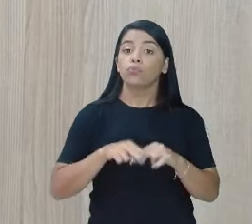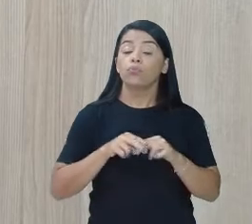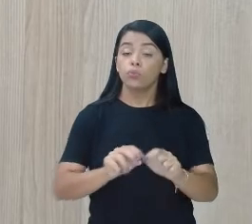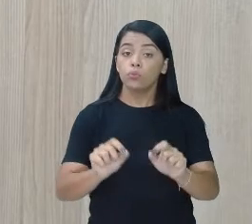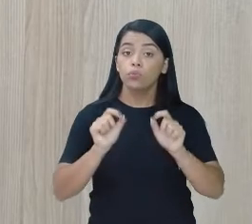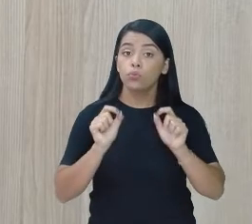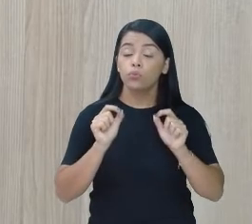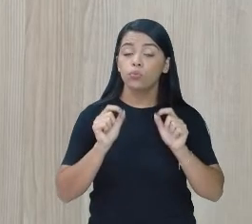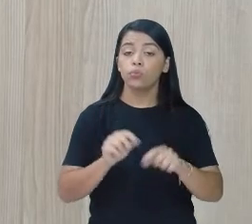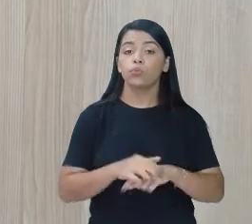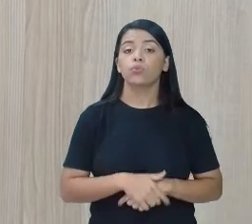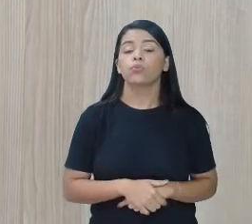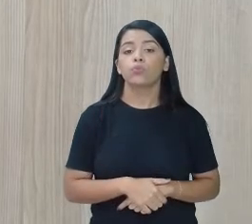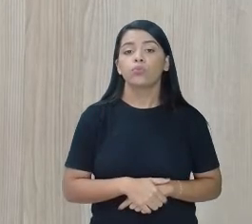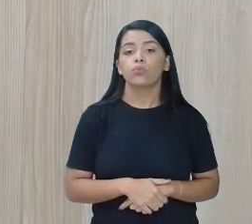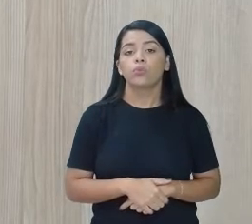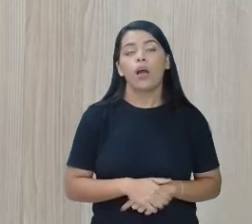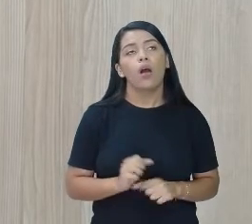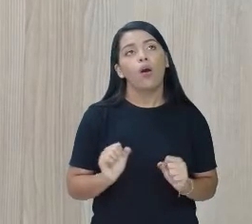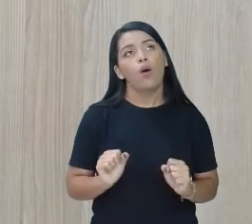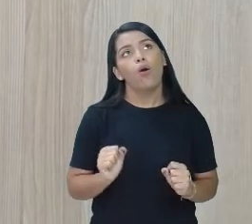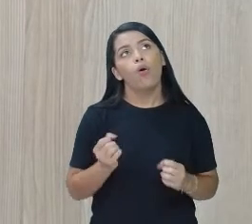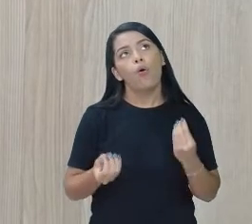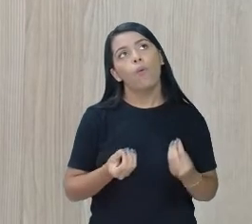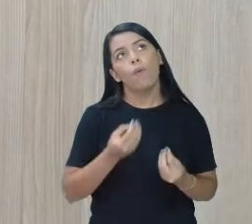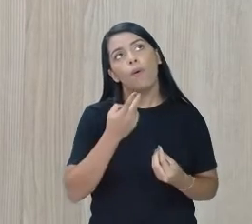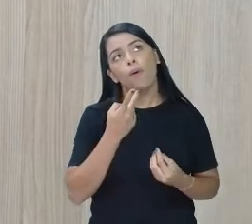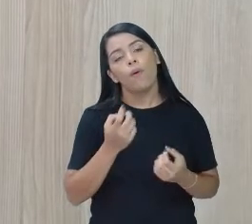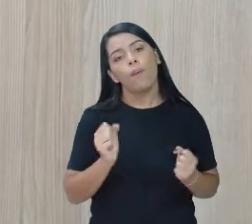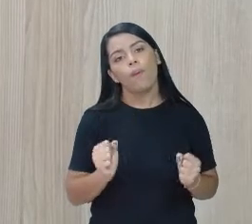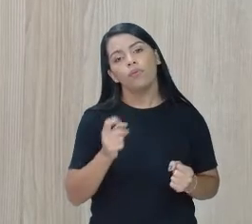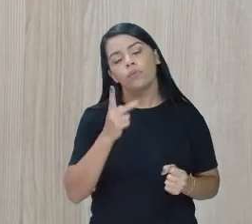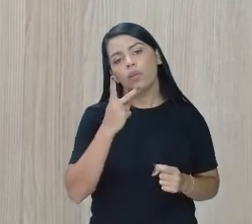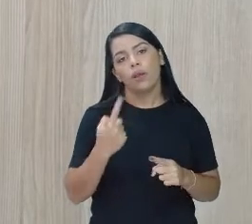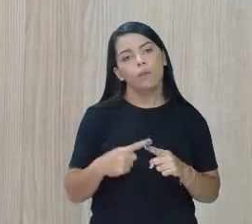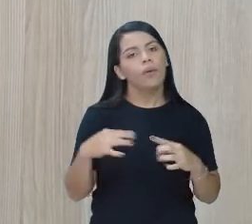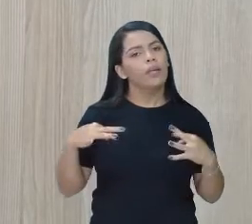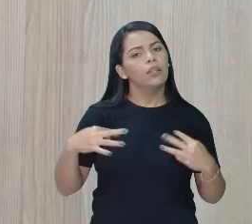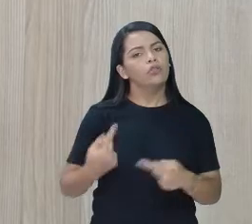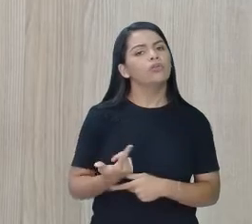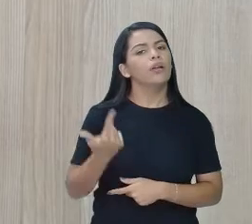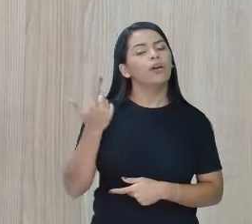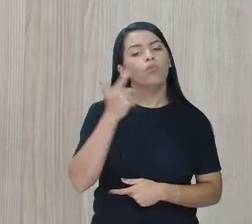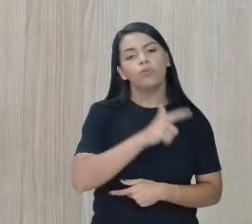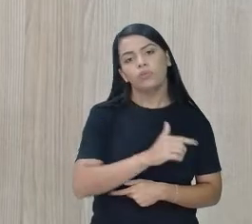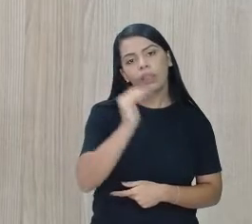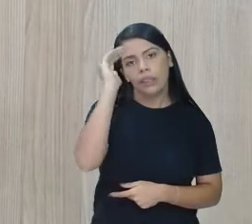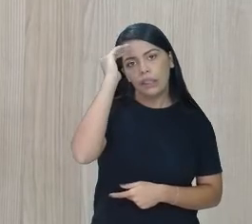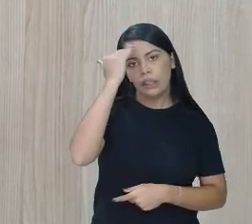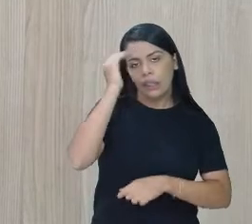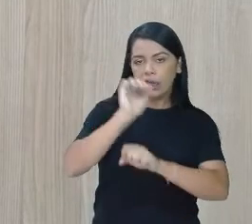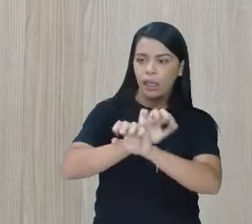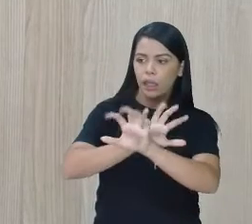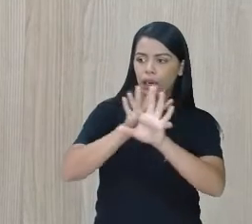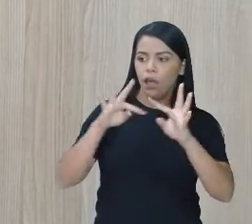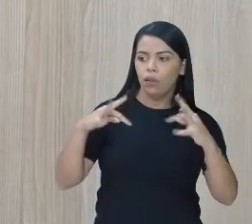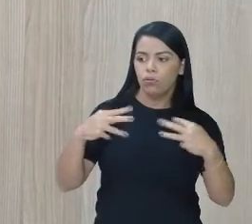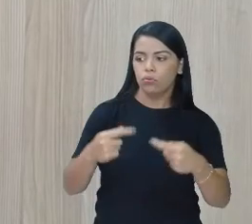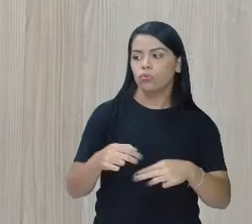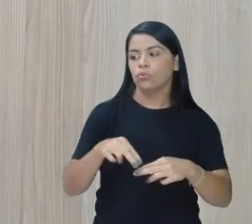desse... Como eu posso dizer? Deve ser porque estão todos compreendendo tudo. E aí,